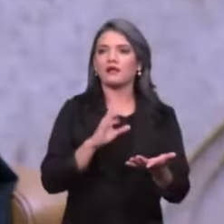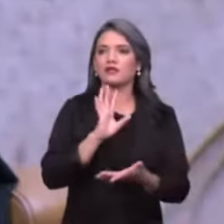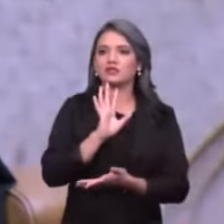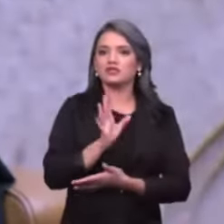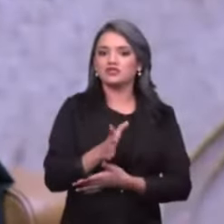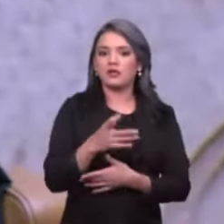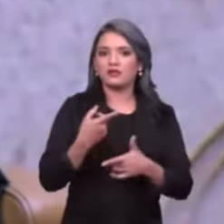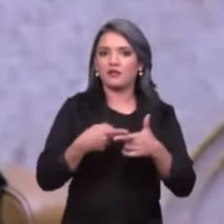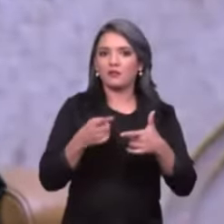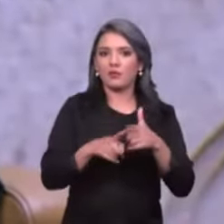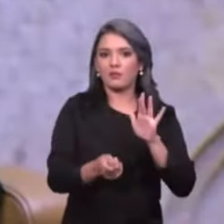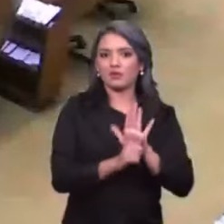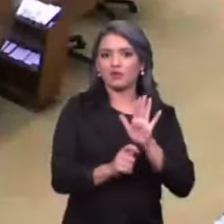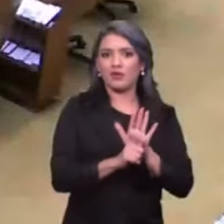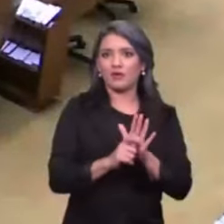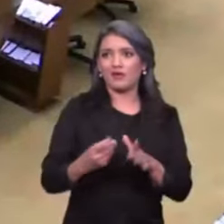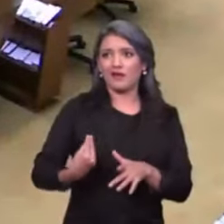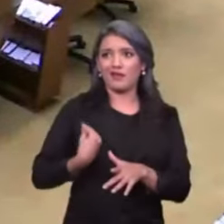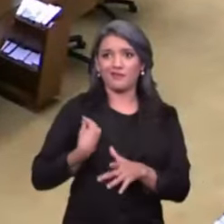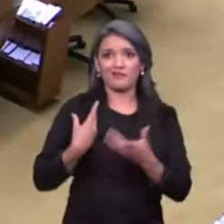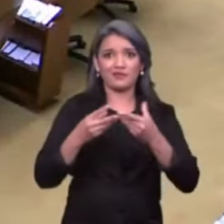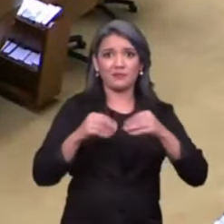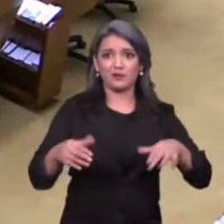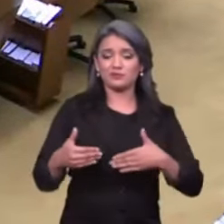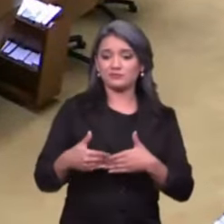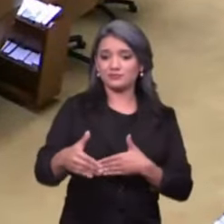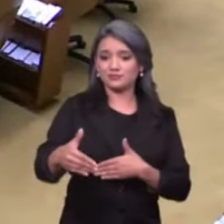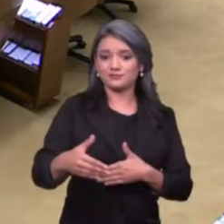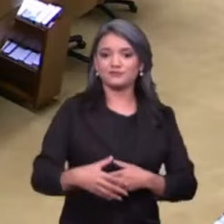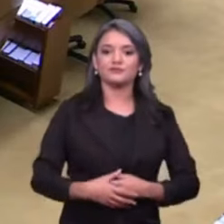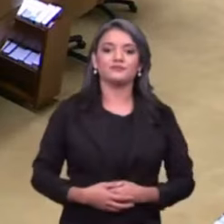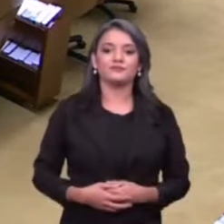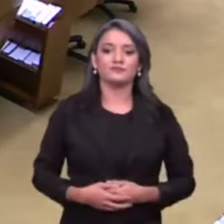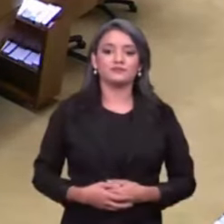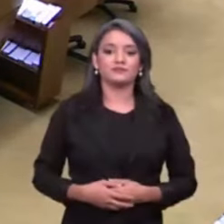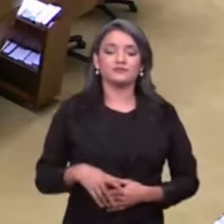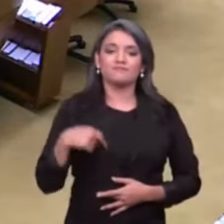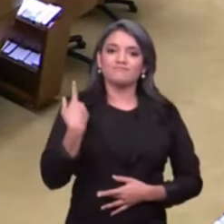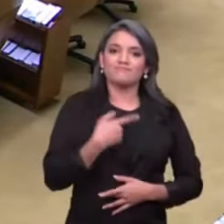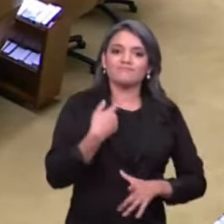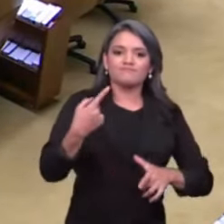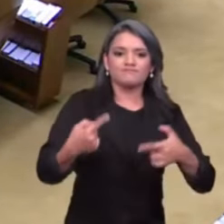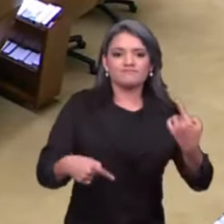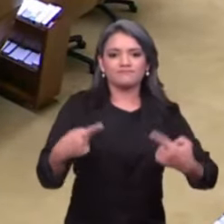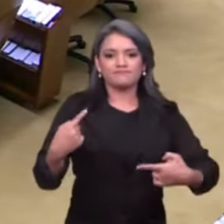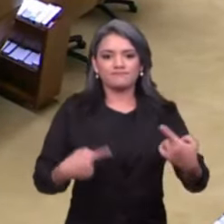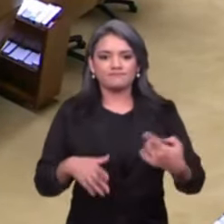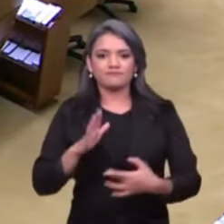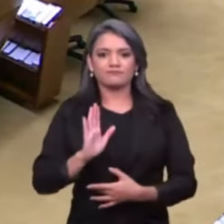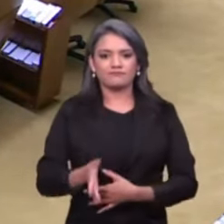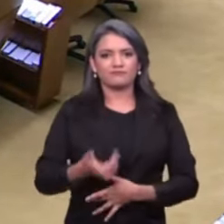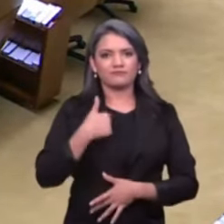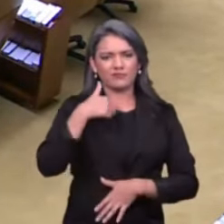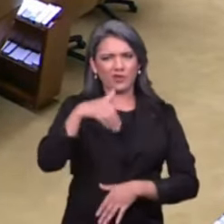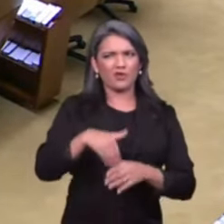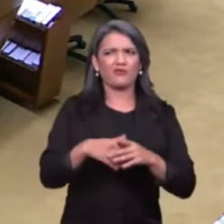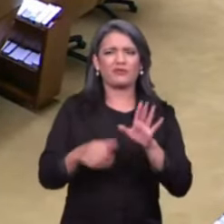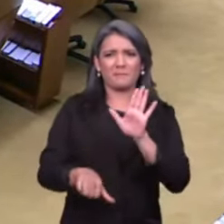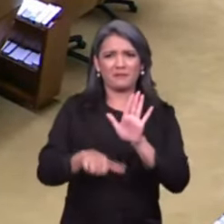Toda a discussão que nós tivemos... Desculpe, presidente, desculpe. Toda a discussão que nós tivemos, e eu fui o primeiro a votar lá